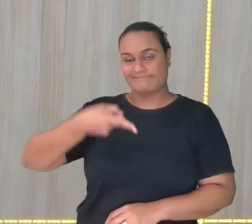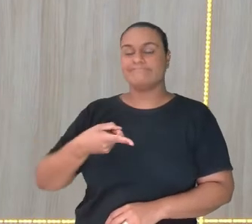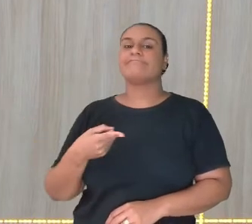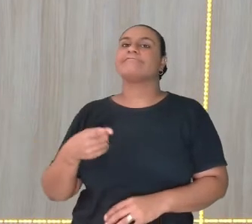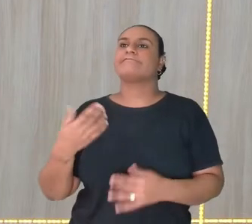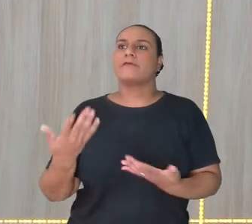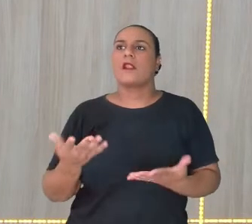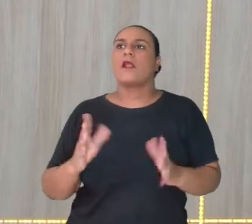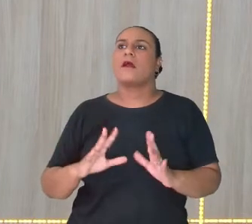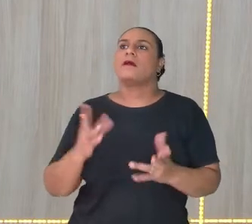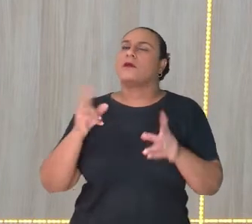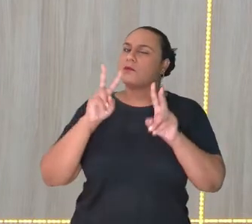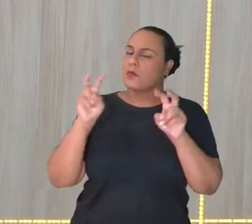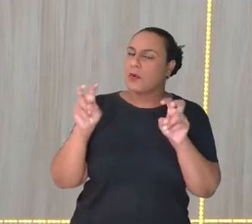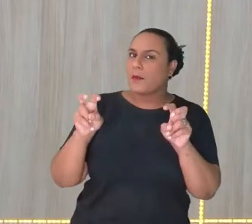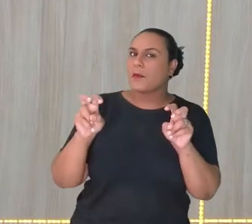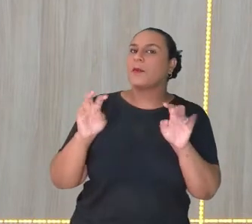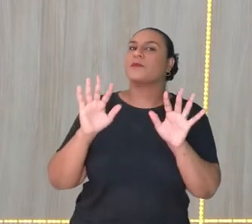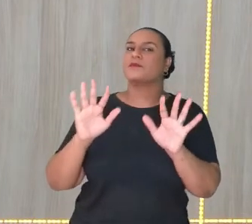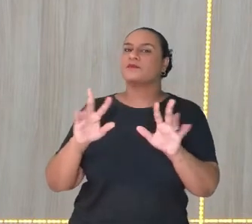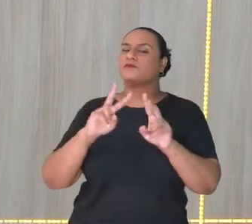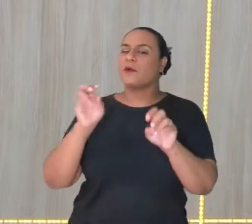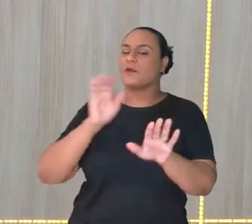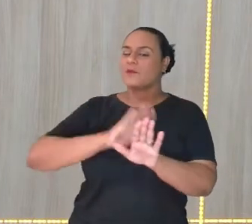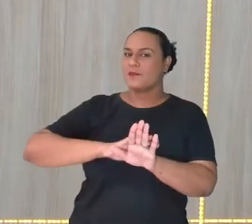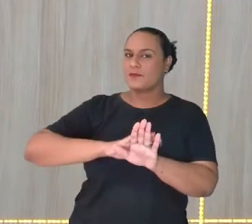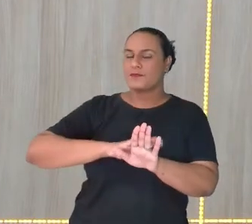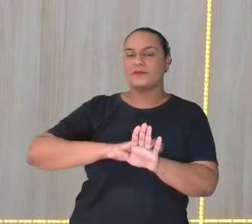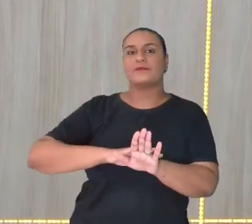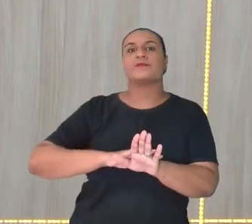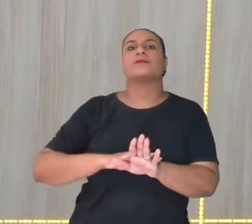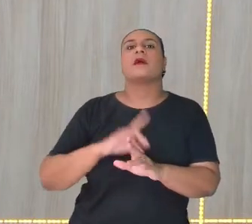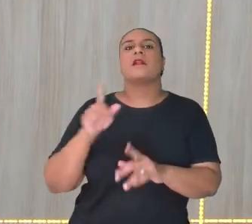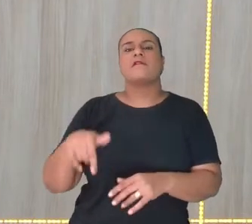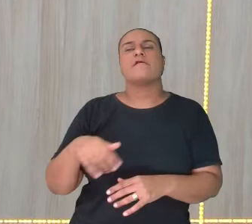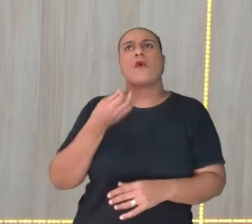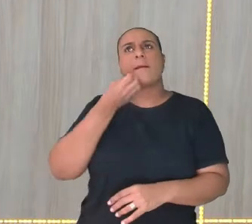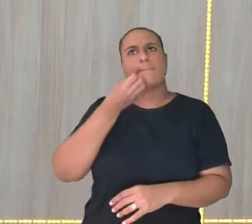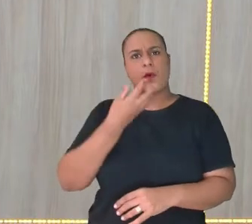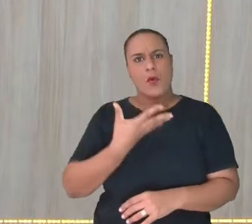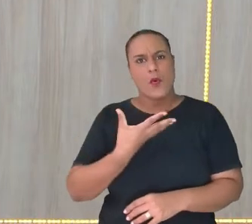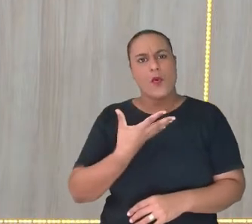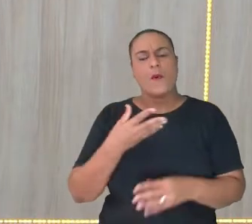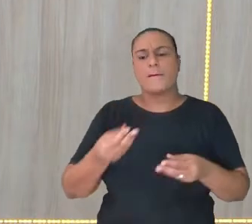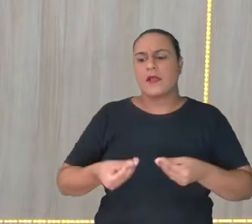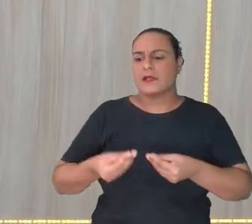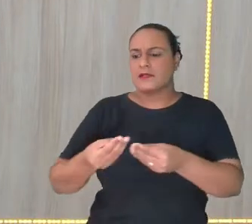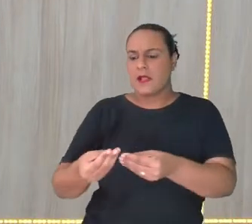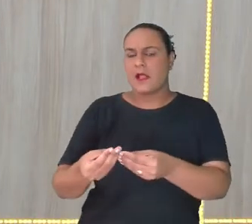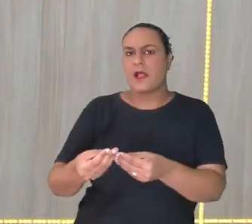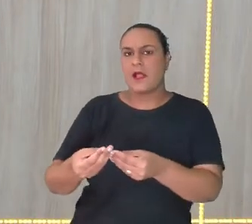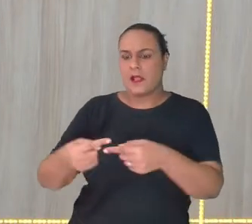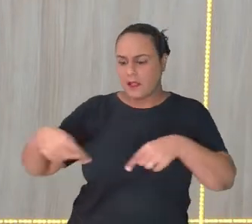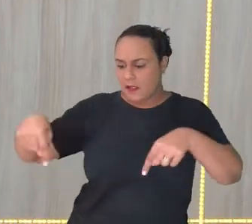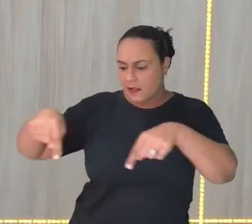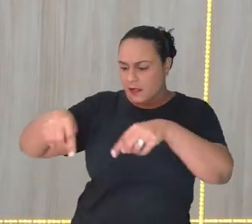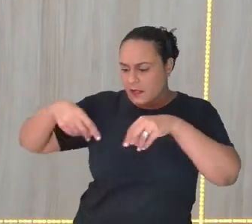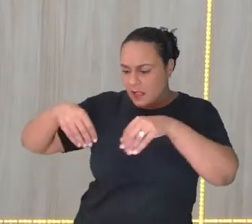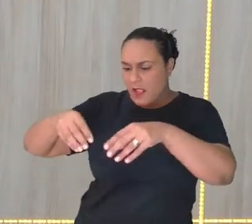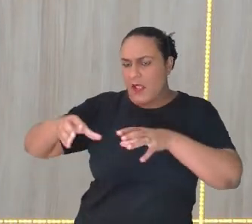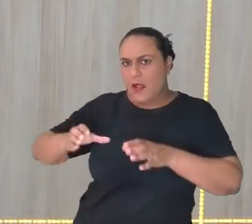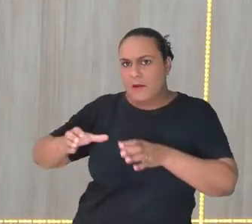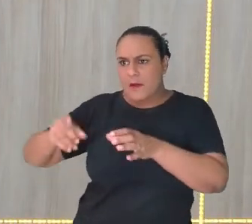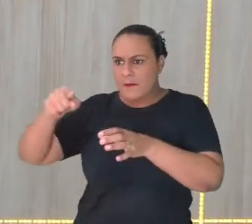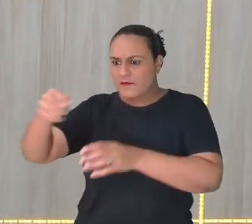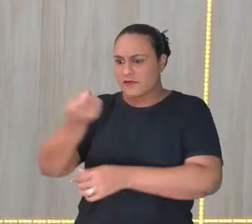em todas as aspas, né? Isso em sentido figurado, ele foi bondoso para lhe ceder parte das suas terras